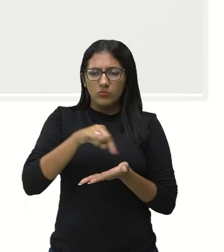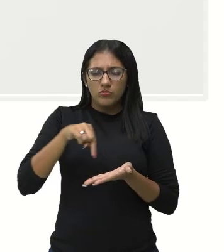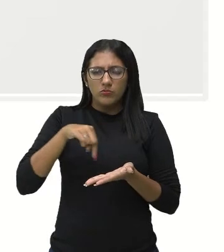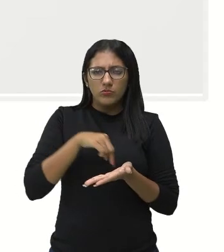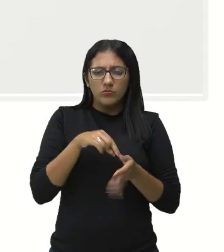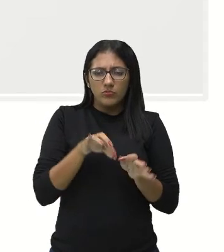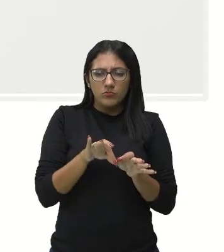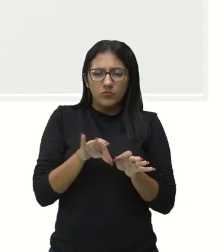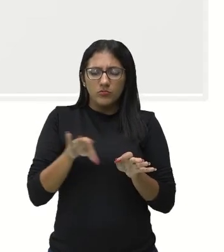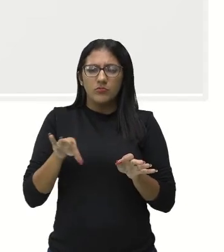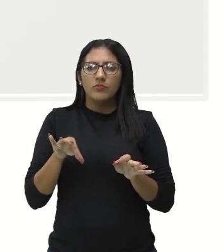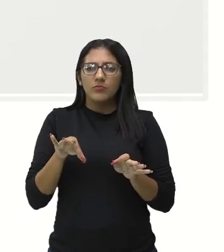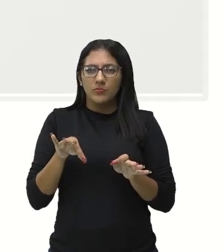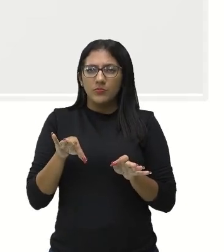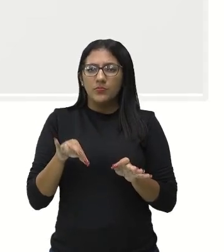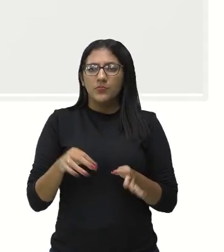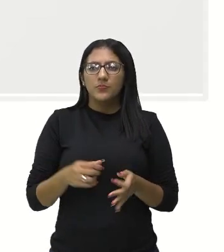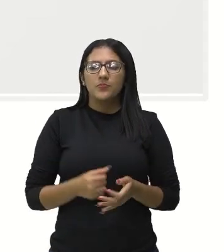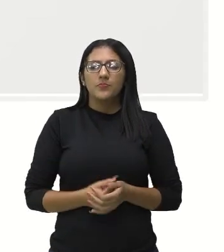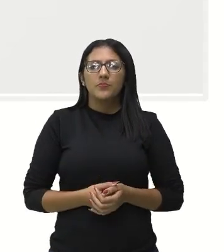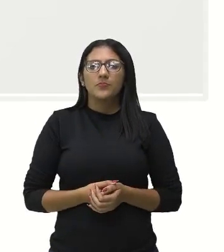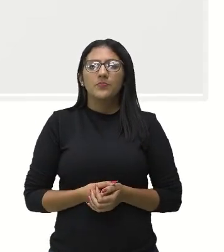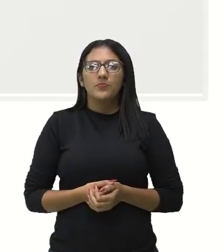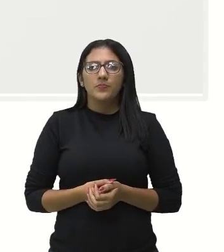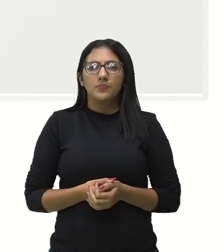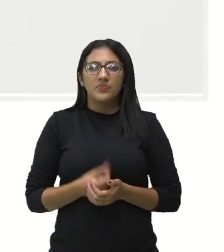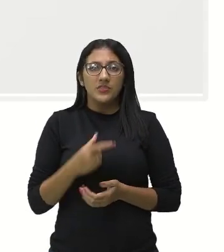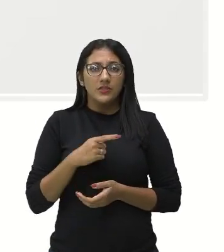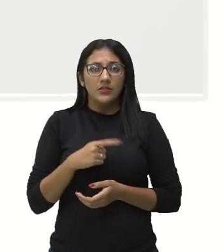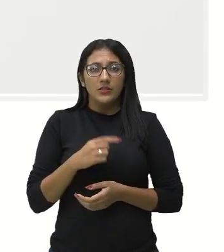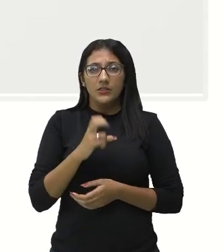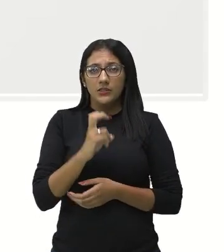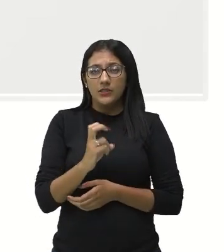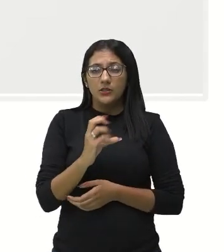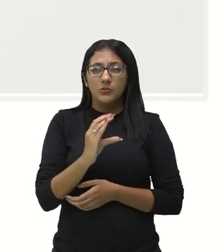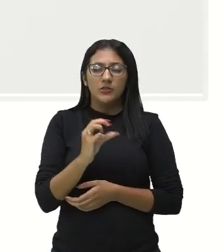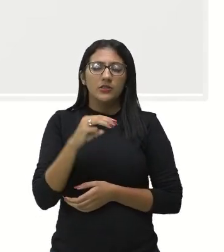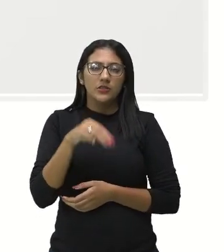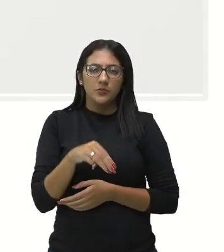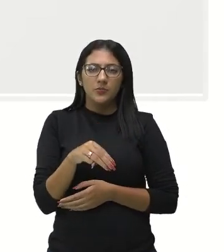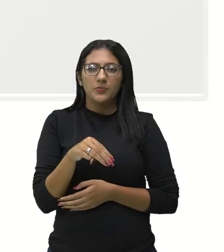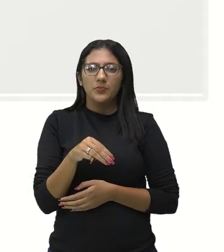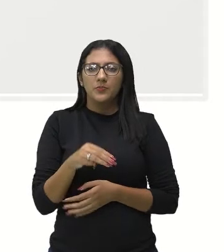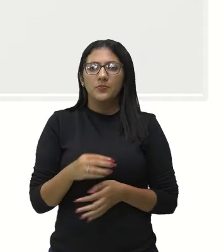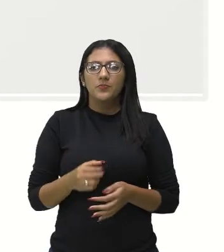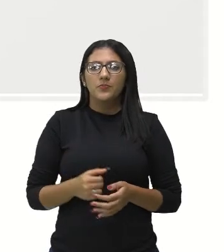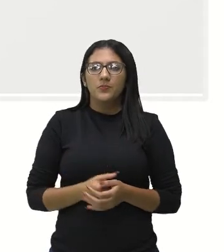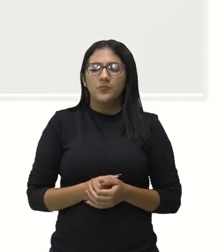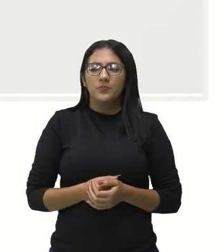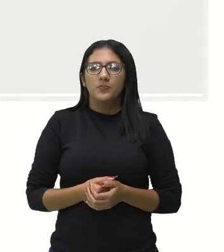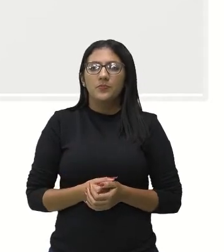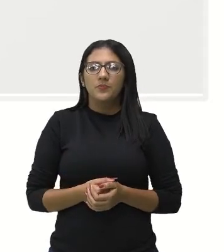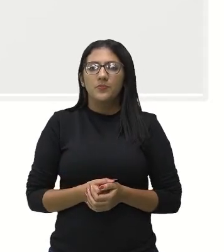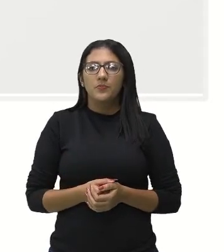desse cilindro, que vale 5 centímetros.